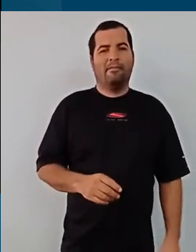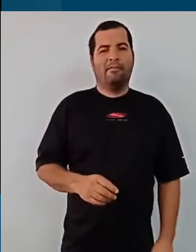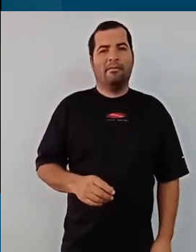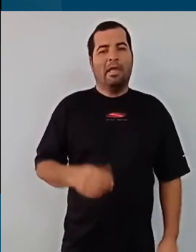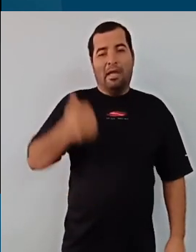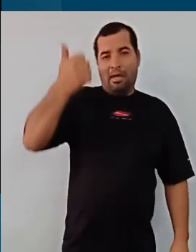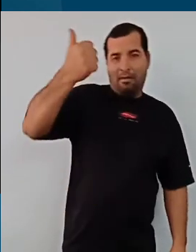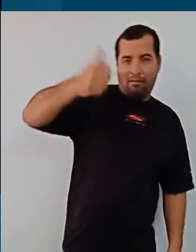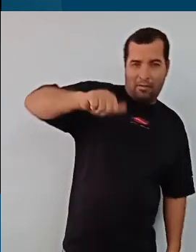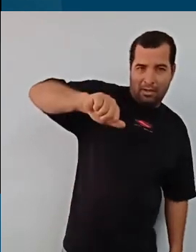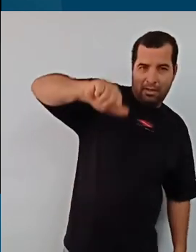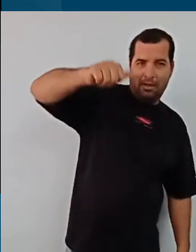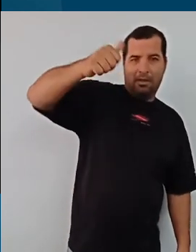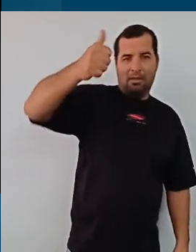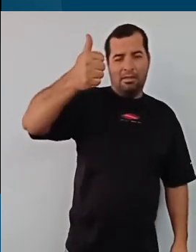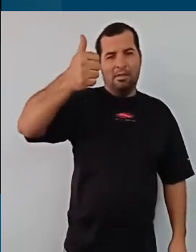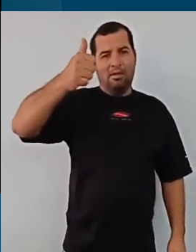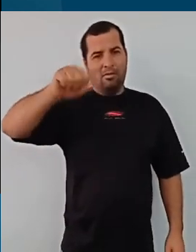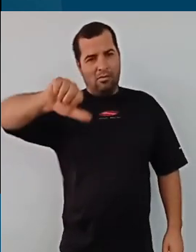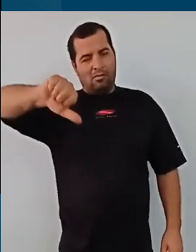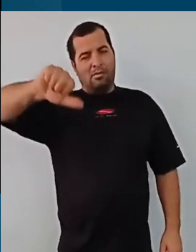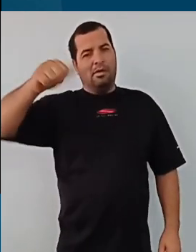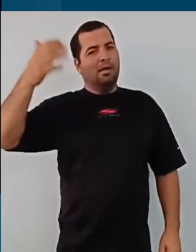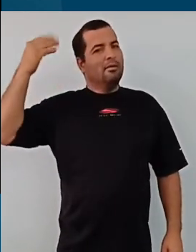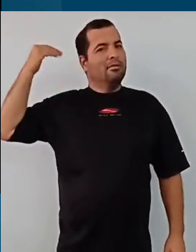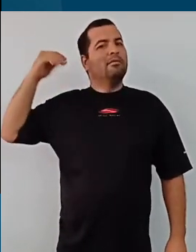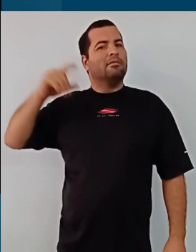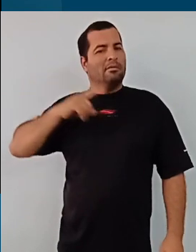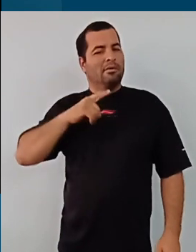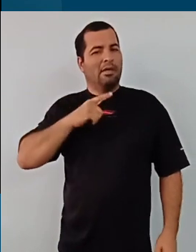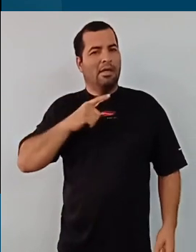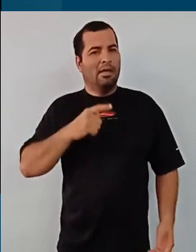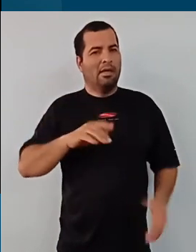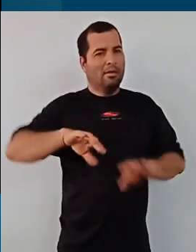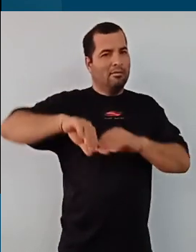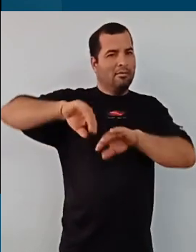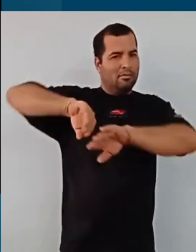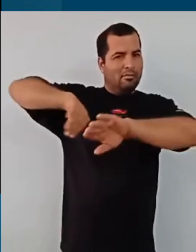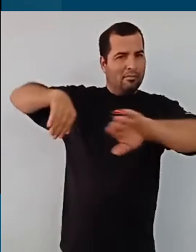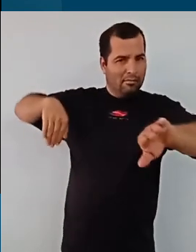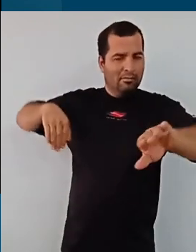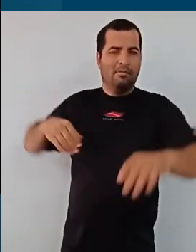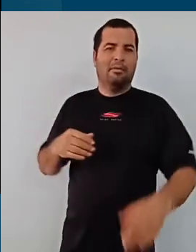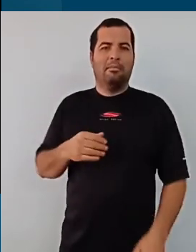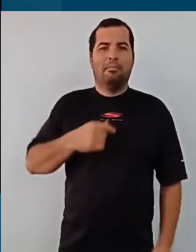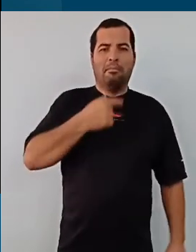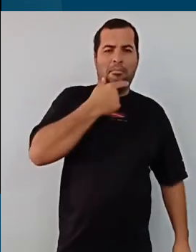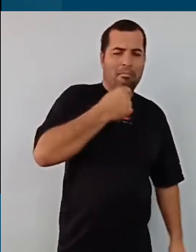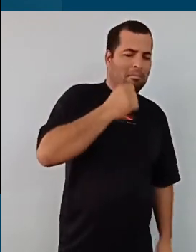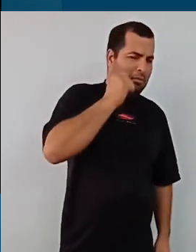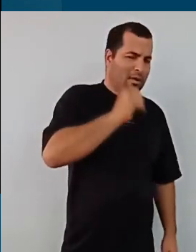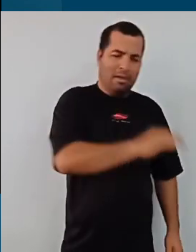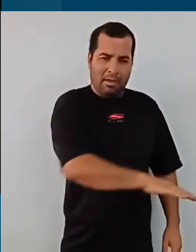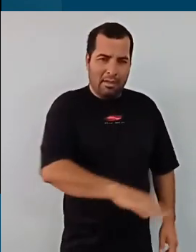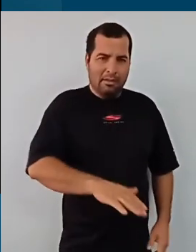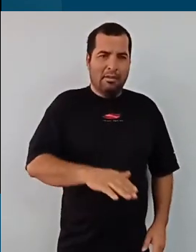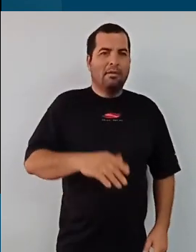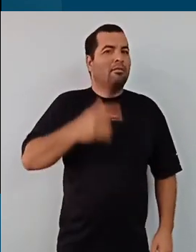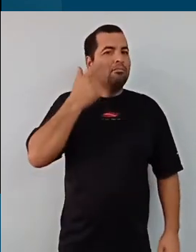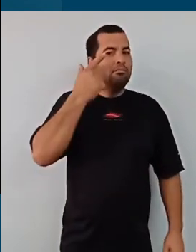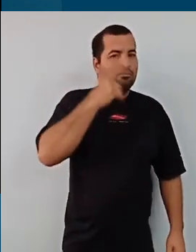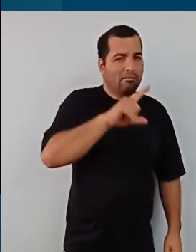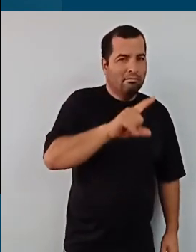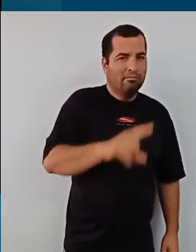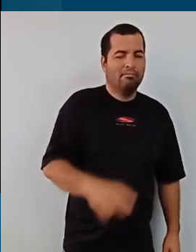estava descolada das aprendizagens que os meninos e meninas deram conta de